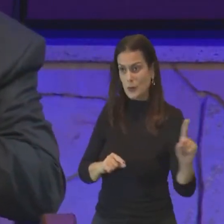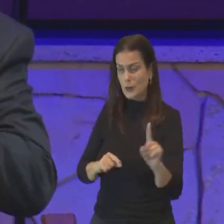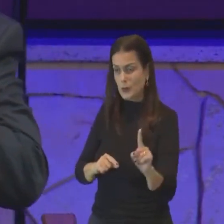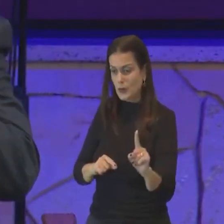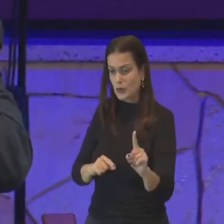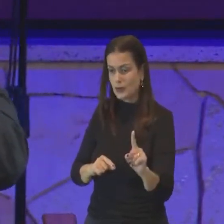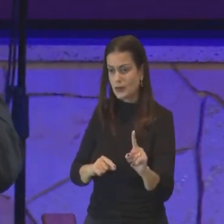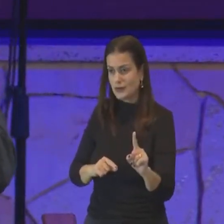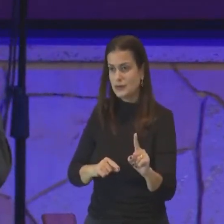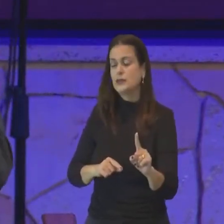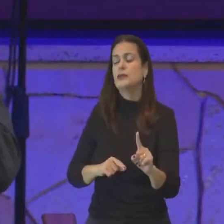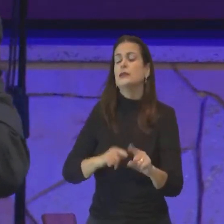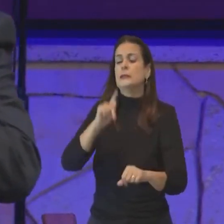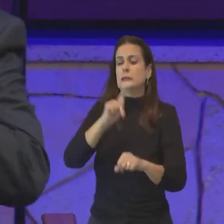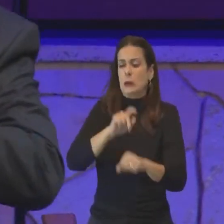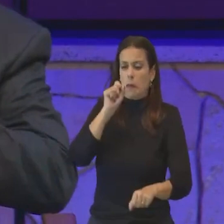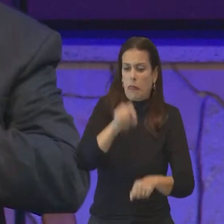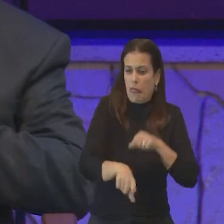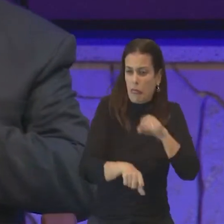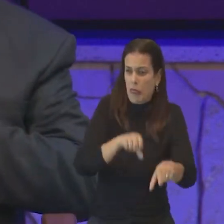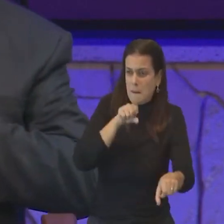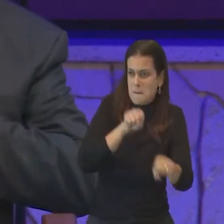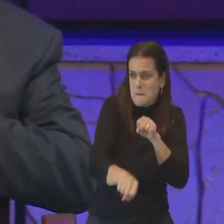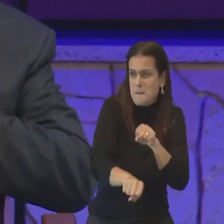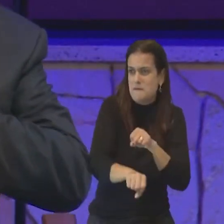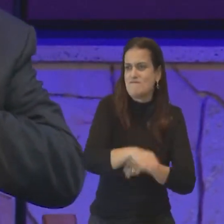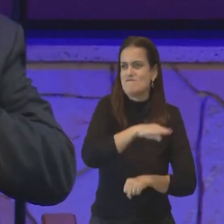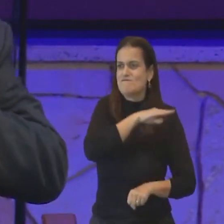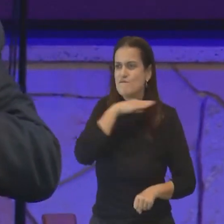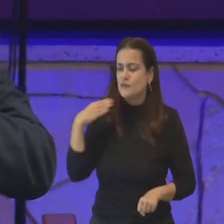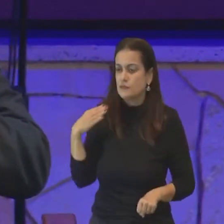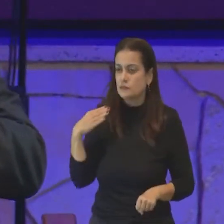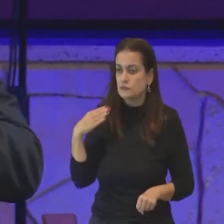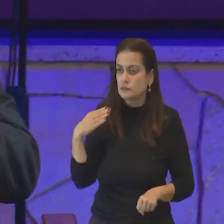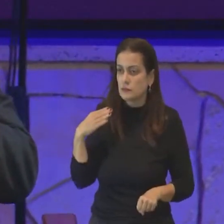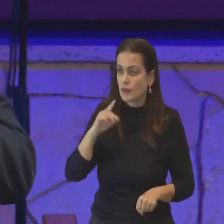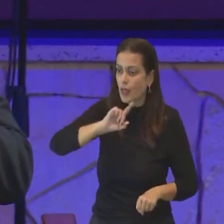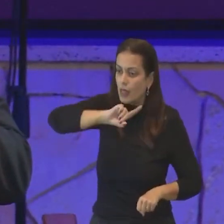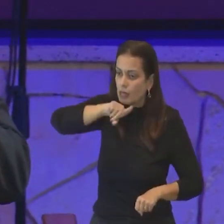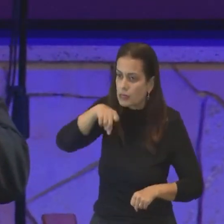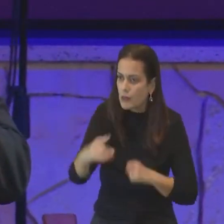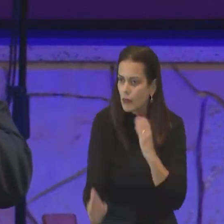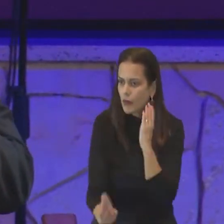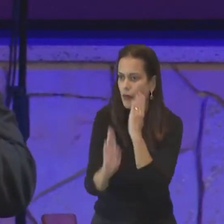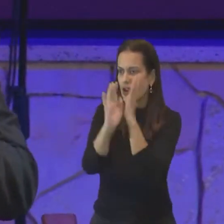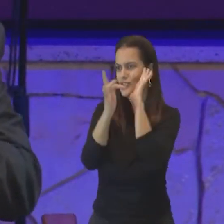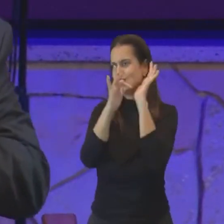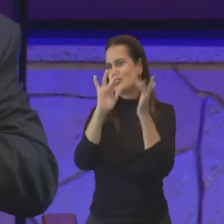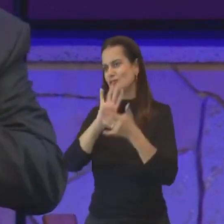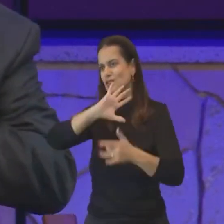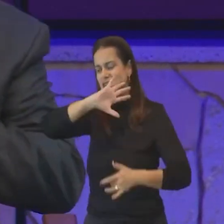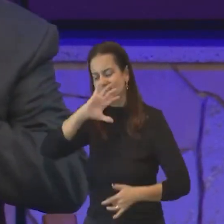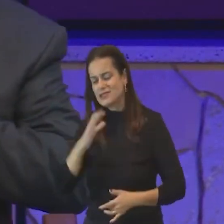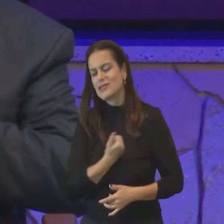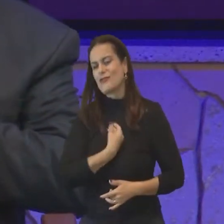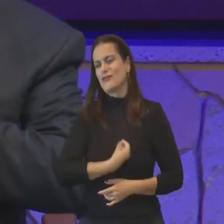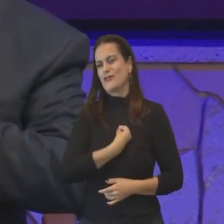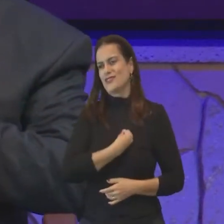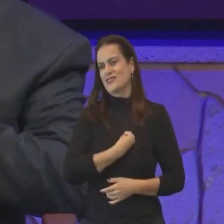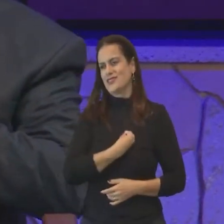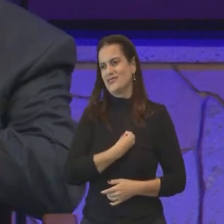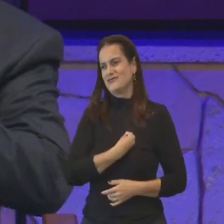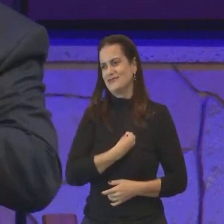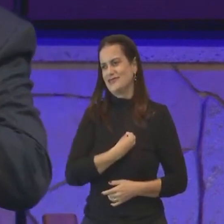para ser apedrejada e morta. Após o encontro com Jesus, ela salvou a sua vida e a